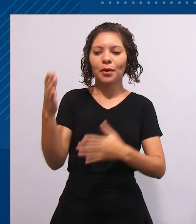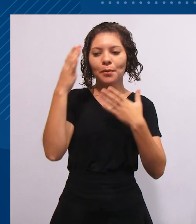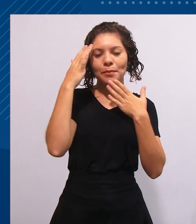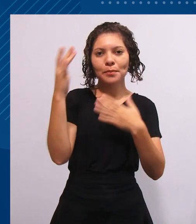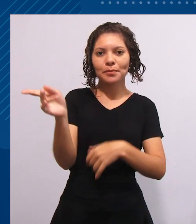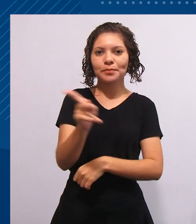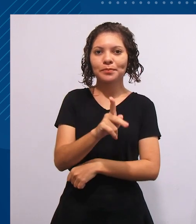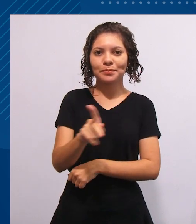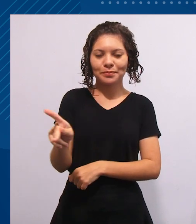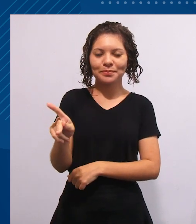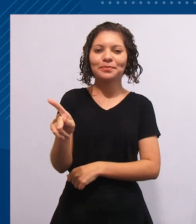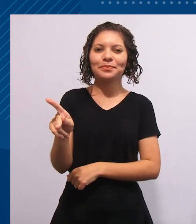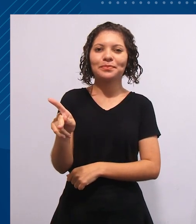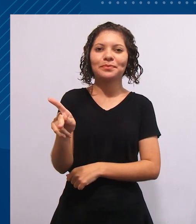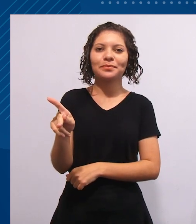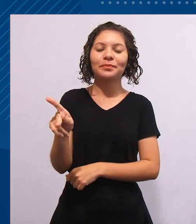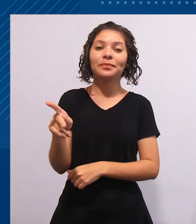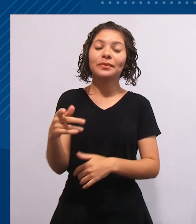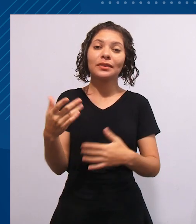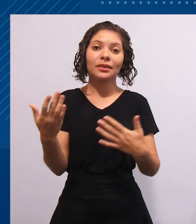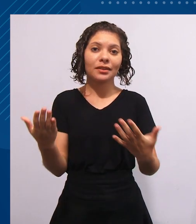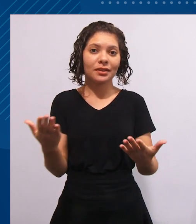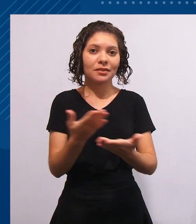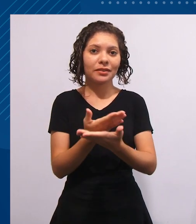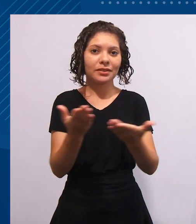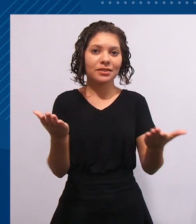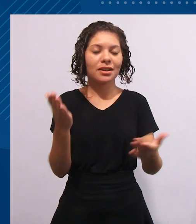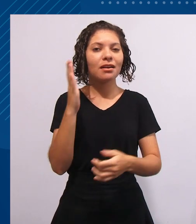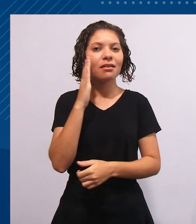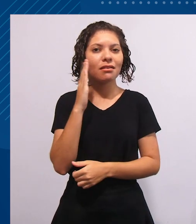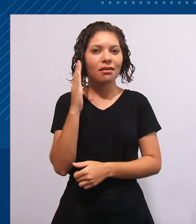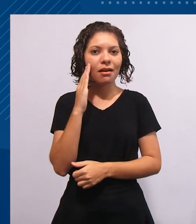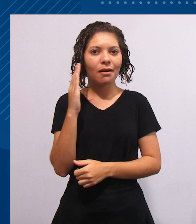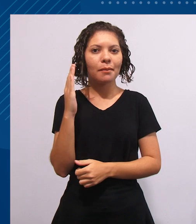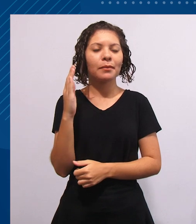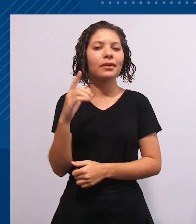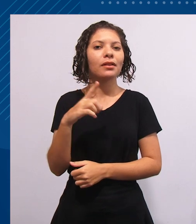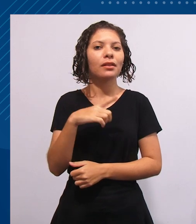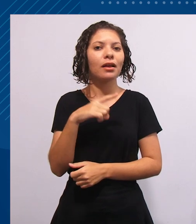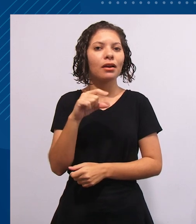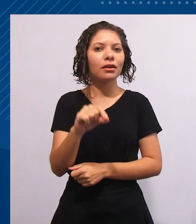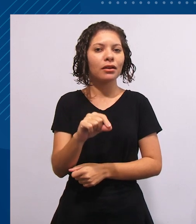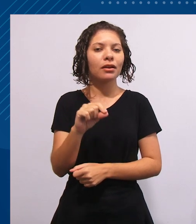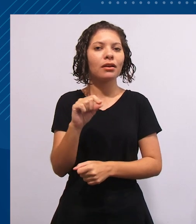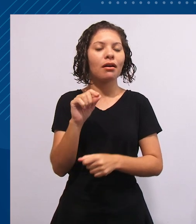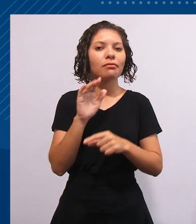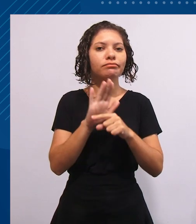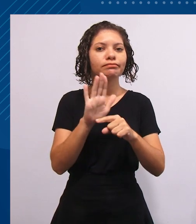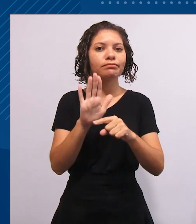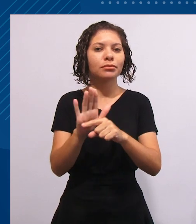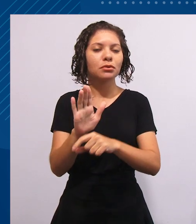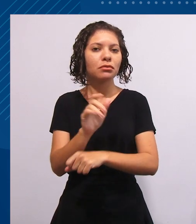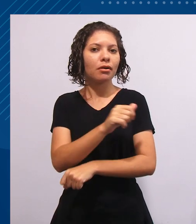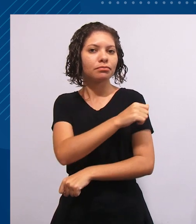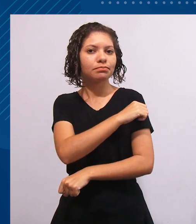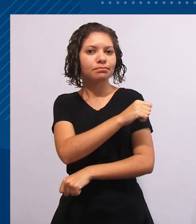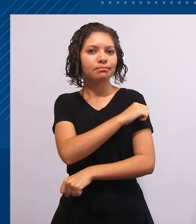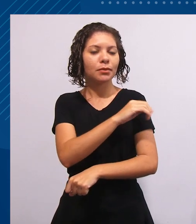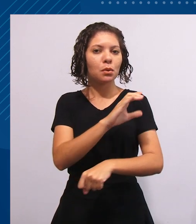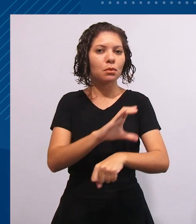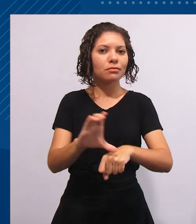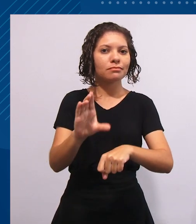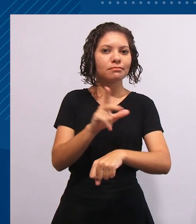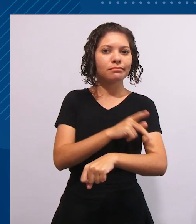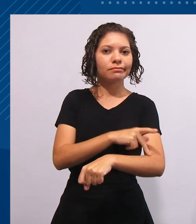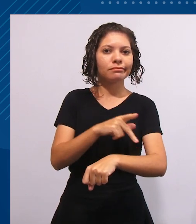Professor mais uma vez e você já sabe né Nós temos aqui a contribuição das nossas estudantes e temos